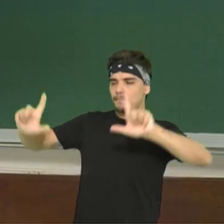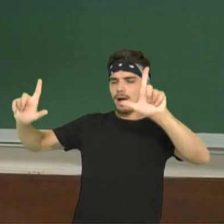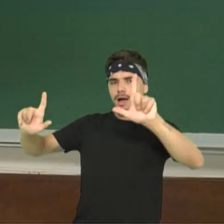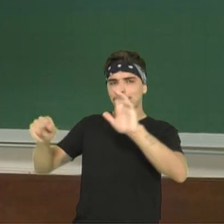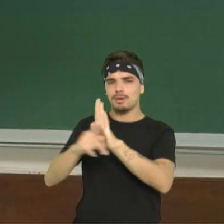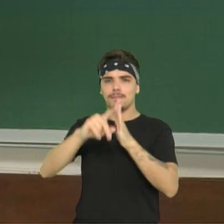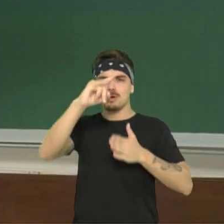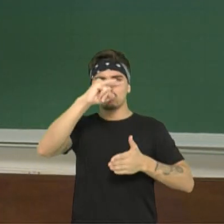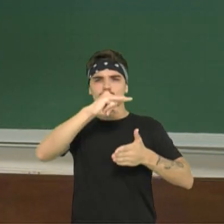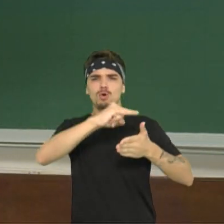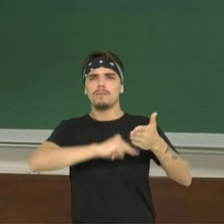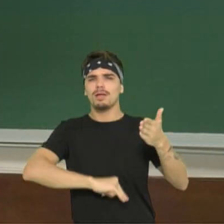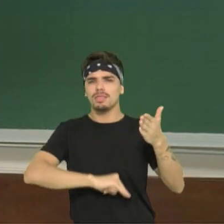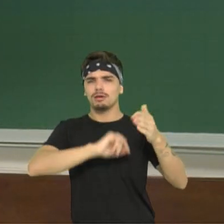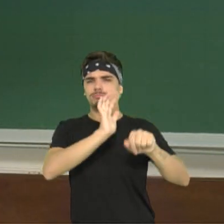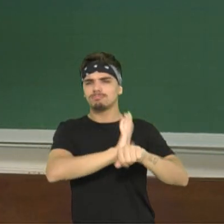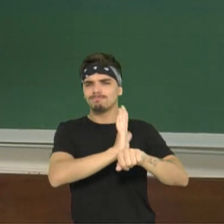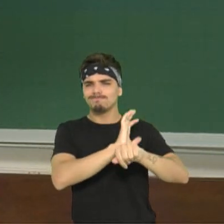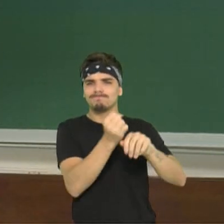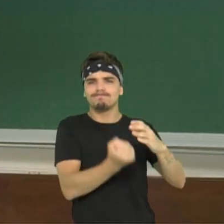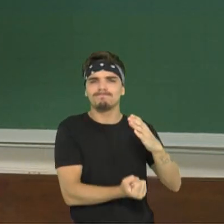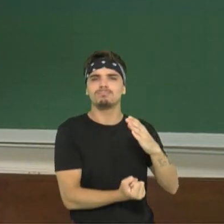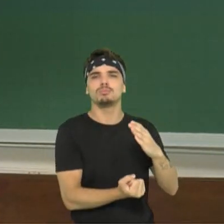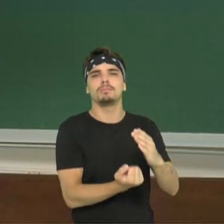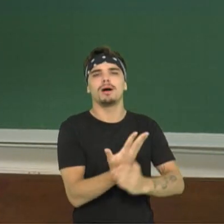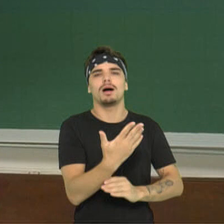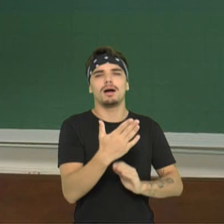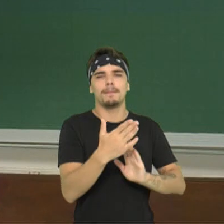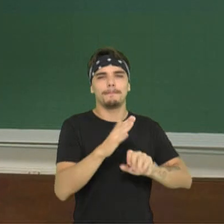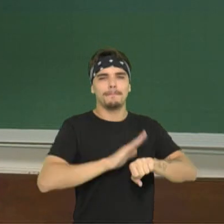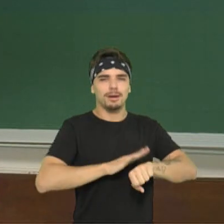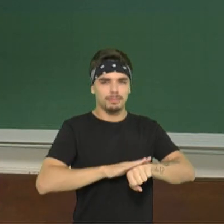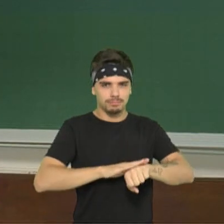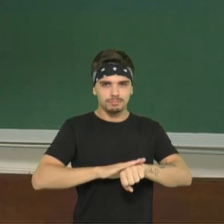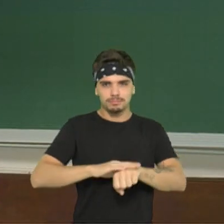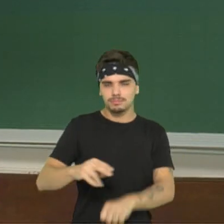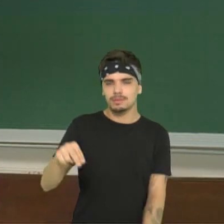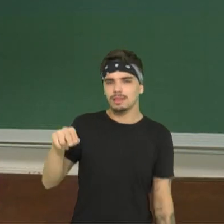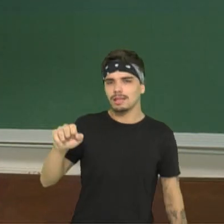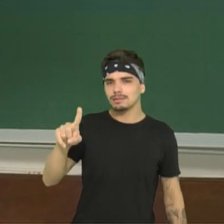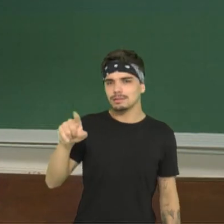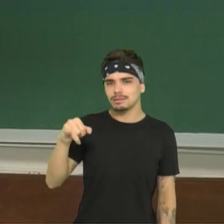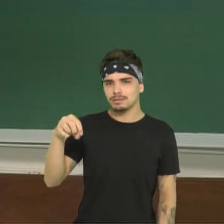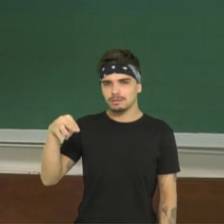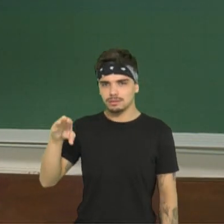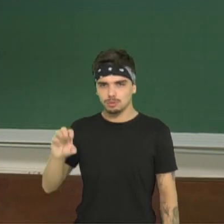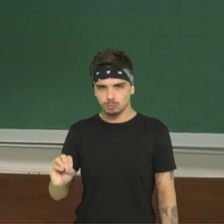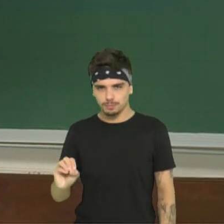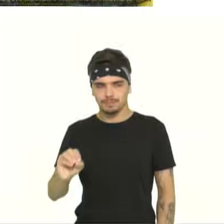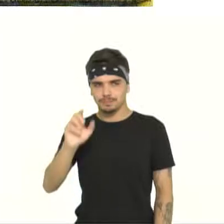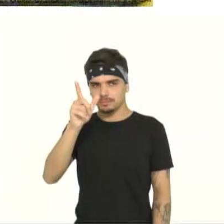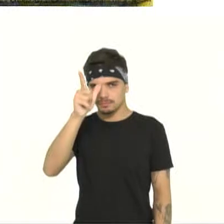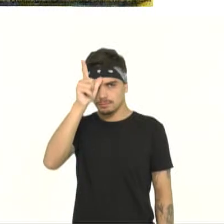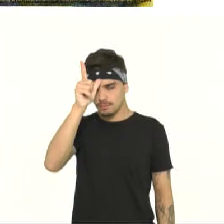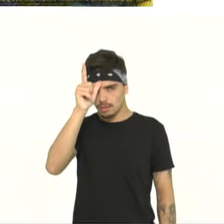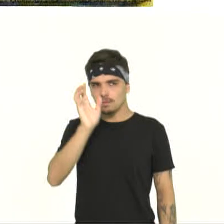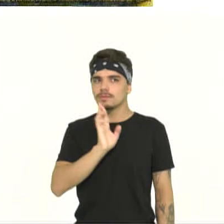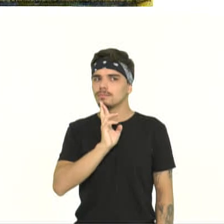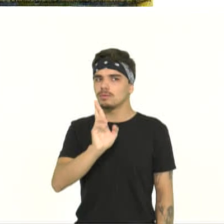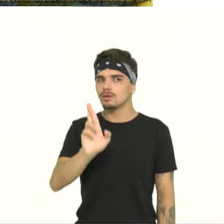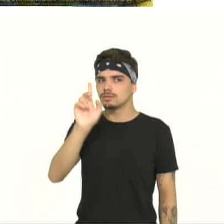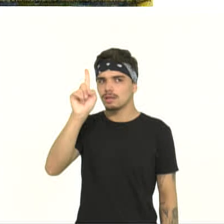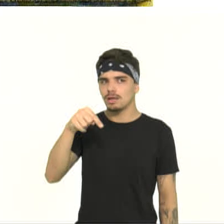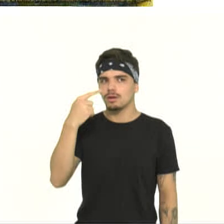um documentário criado ali na época do nazismo alemão? Bom, a resposta correta